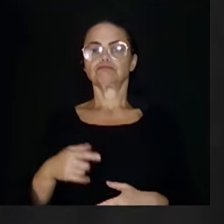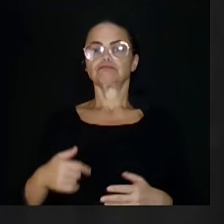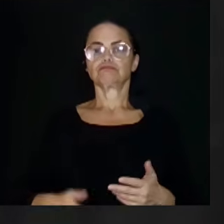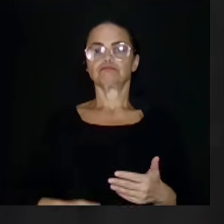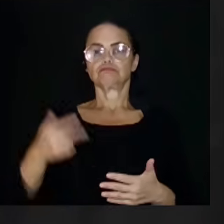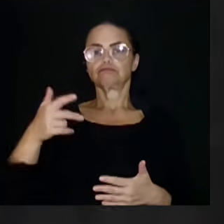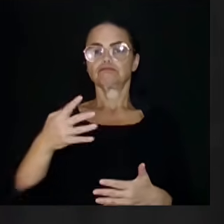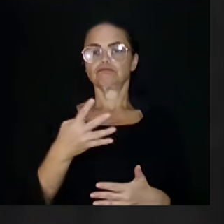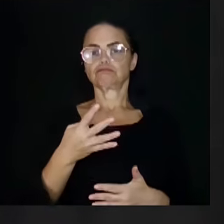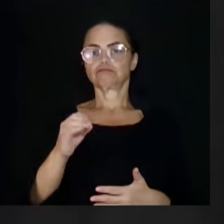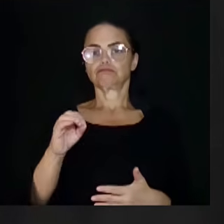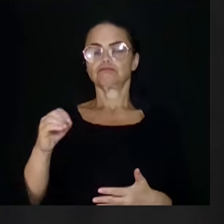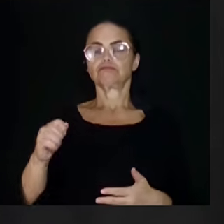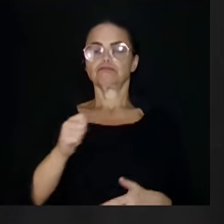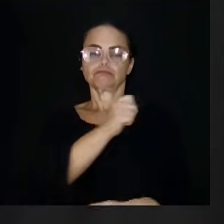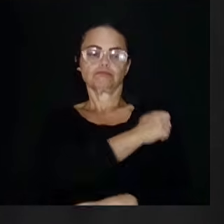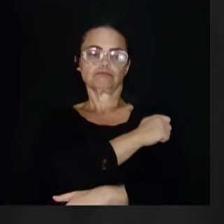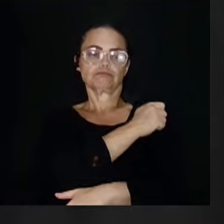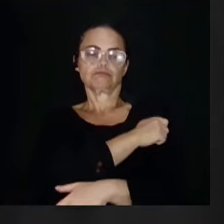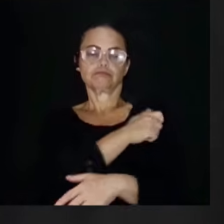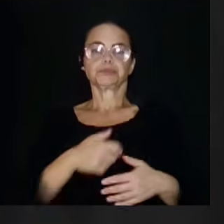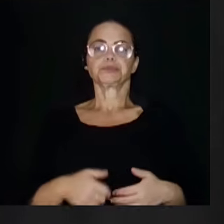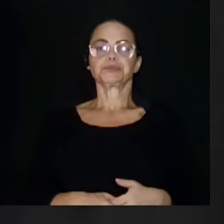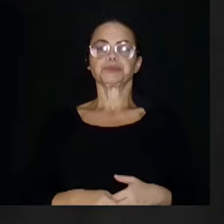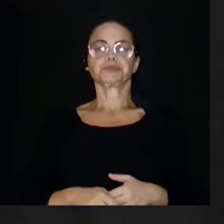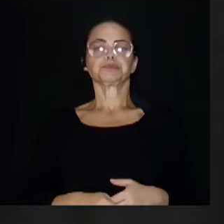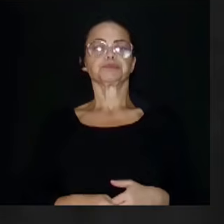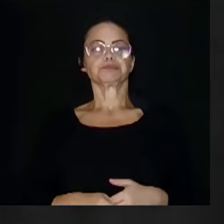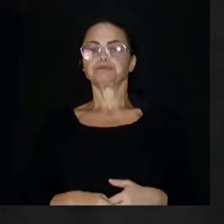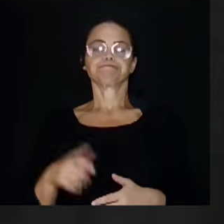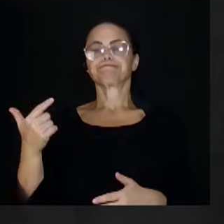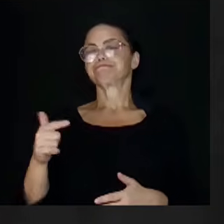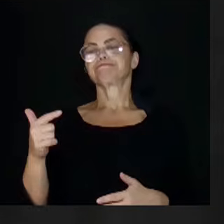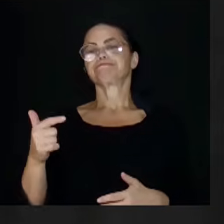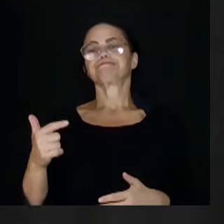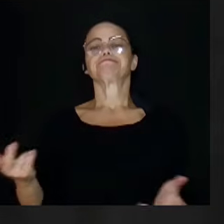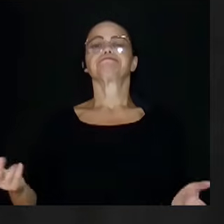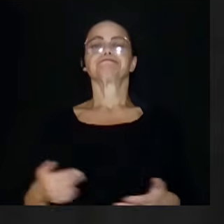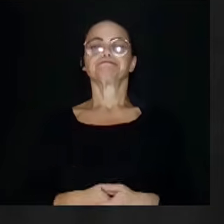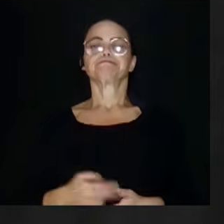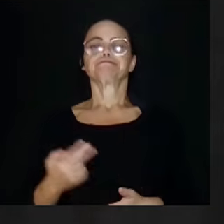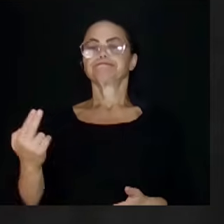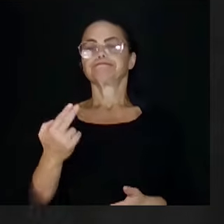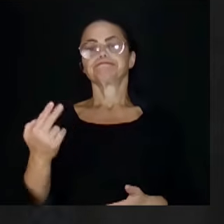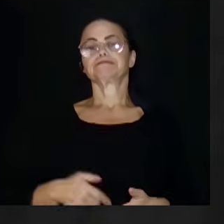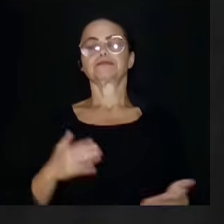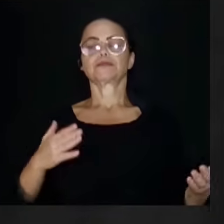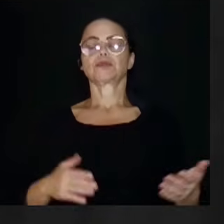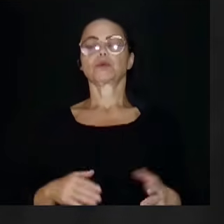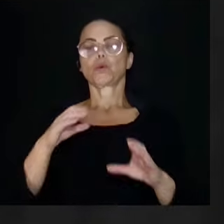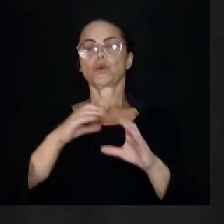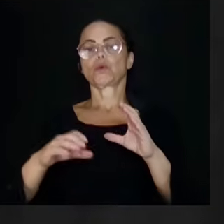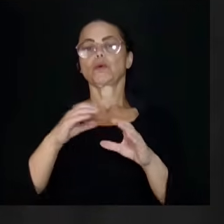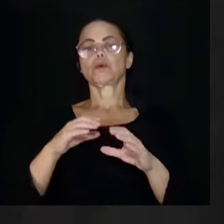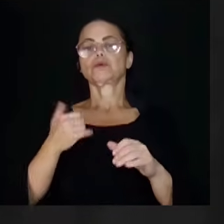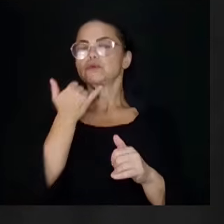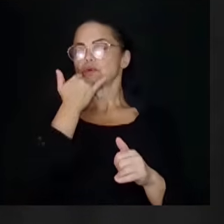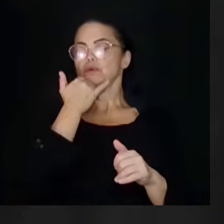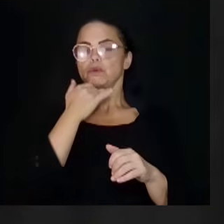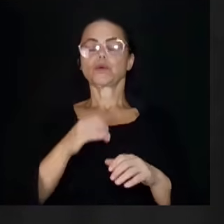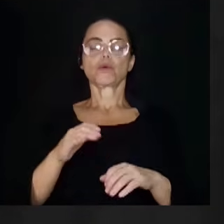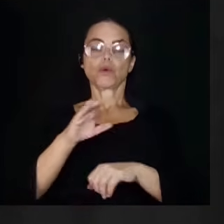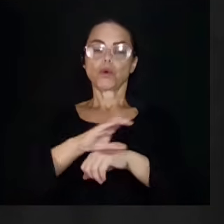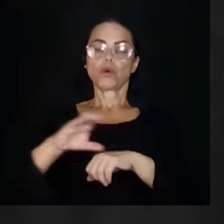alunos. E aí não teve jeito, se eu passei, eu tive que fazer o curso de enfermagem. Uhum. E aí quando eu comecei a fazer o curso de